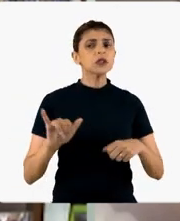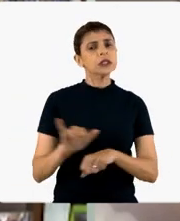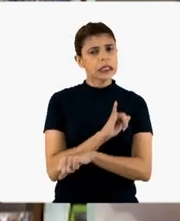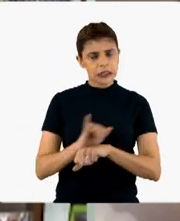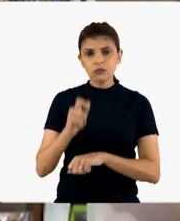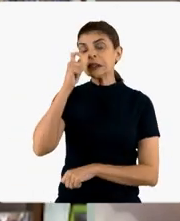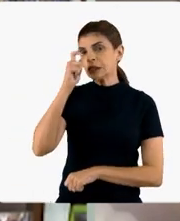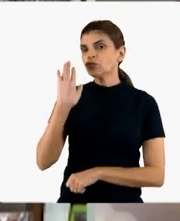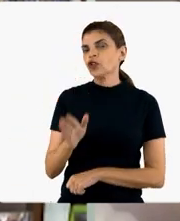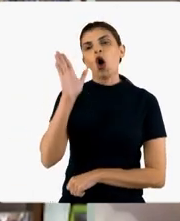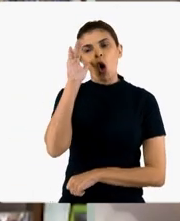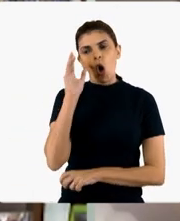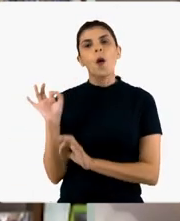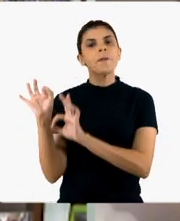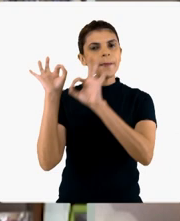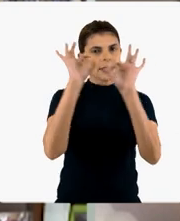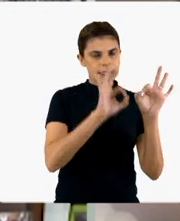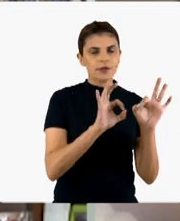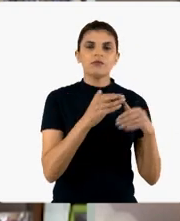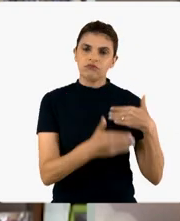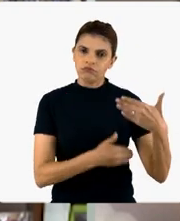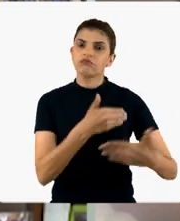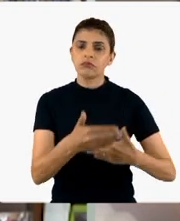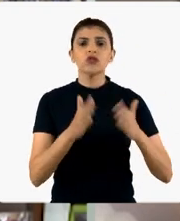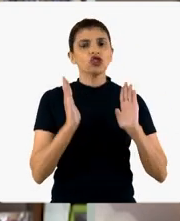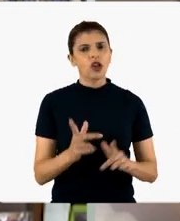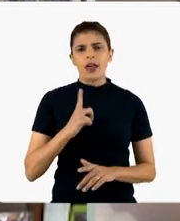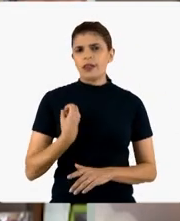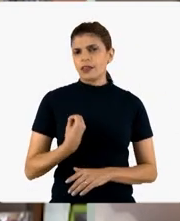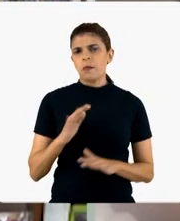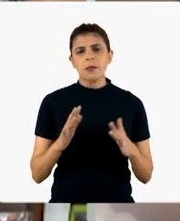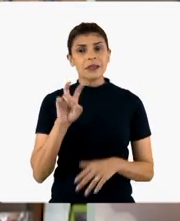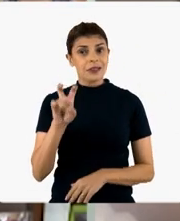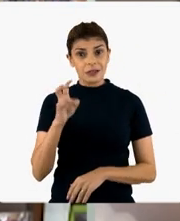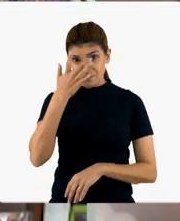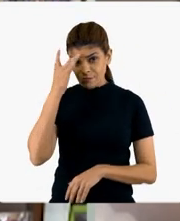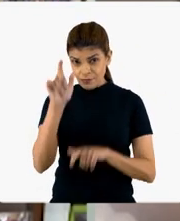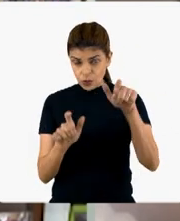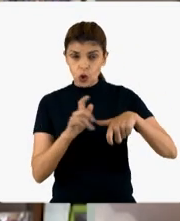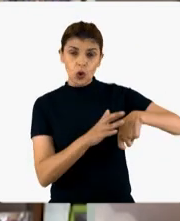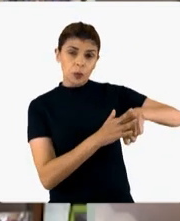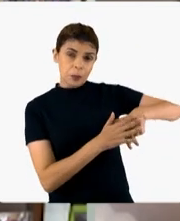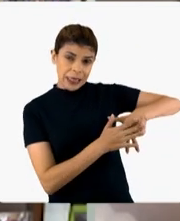funciona assim de um jeito interessante. E a gente observou isso nessa randomização, né? A gente já tem mais